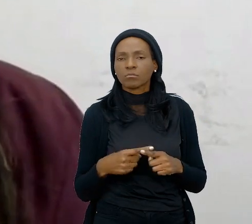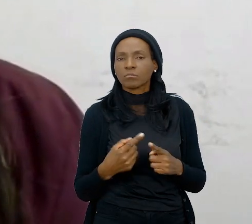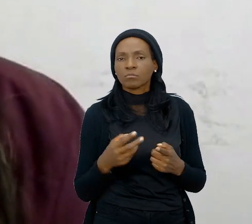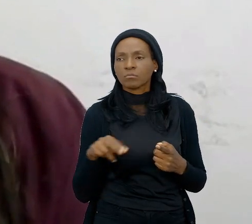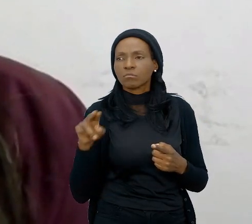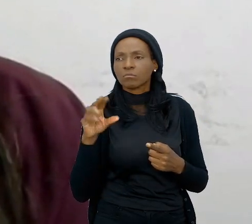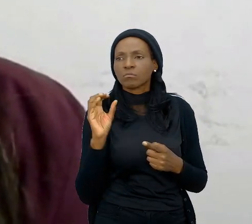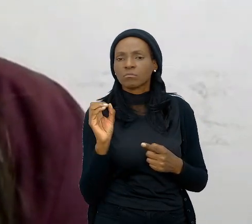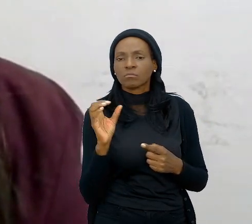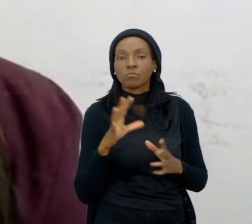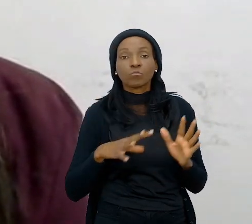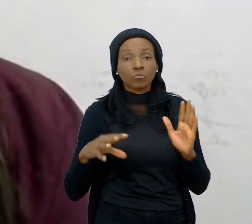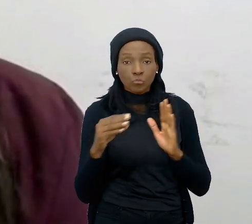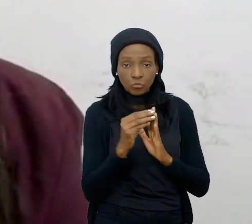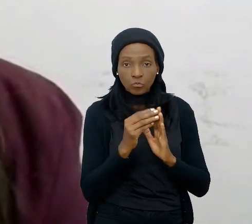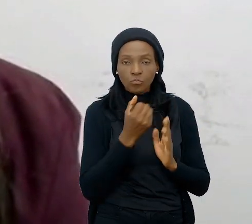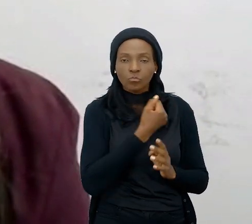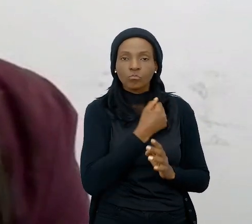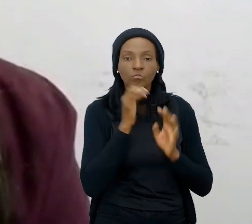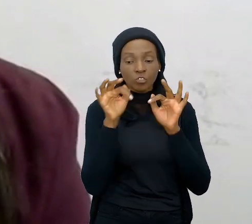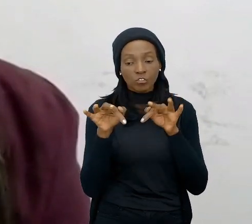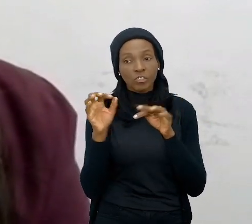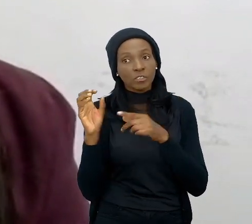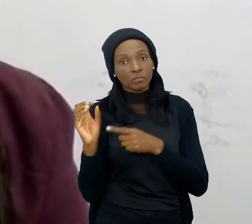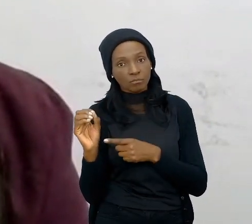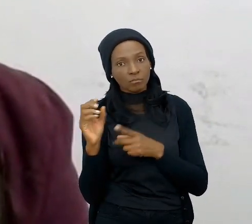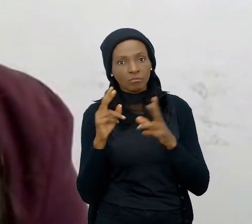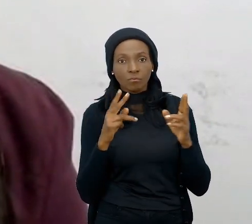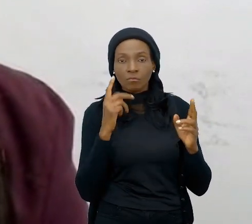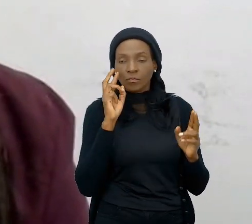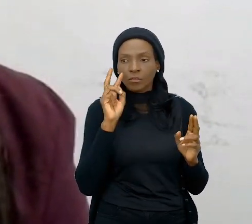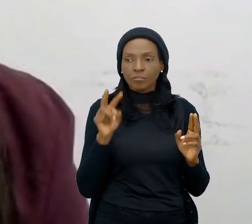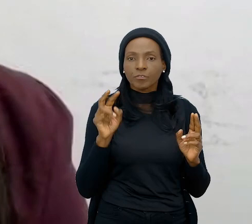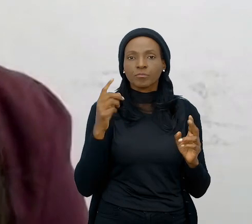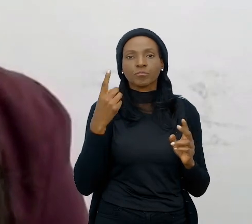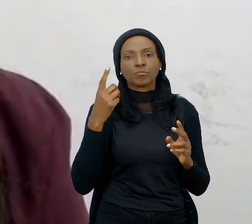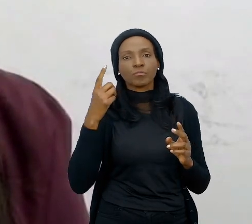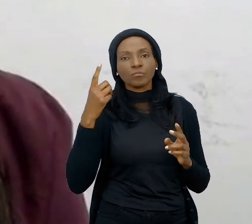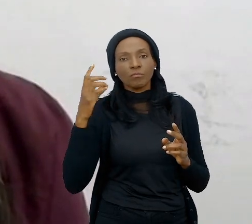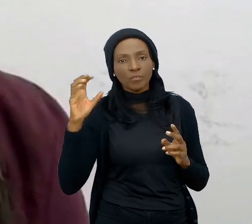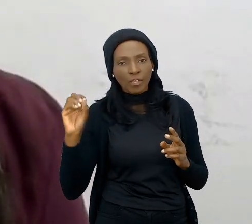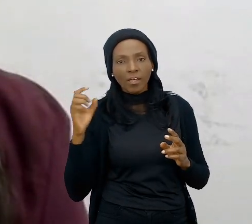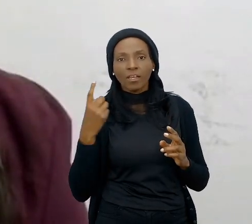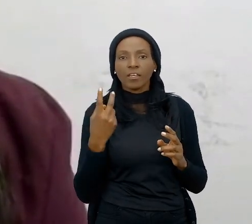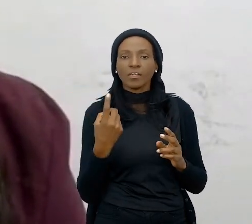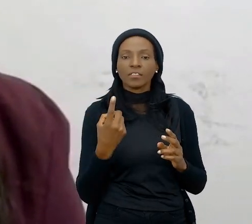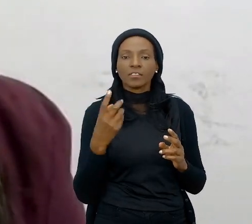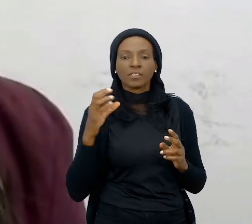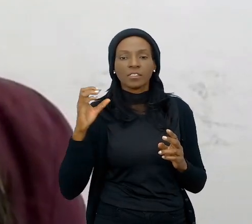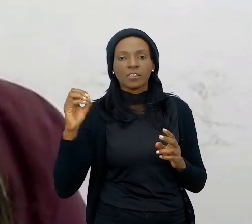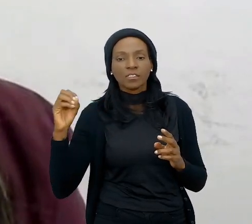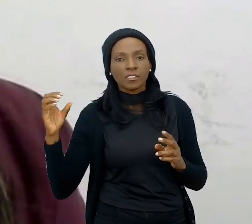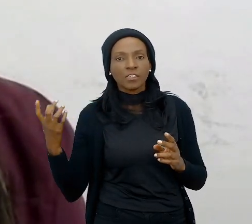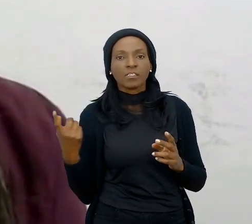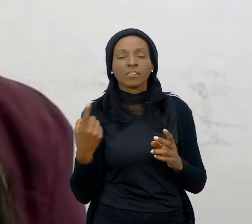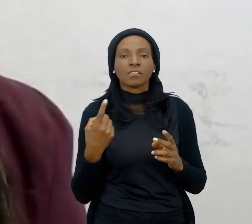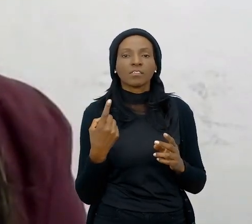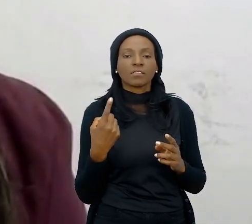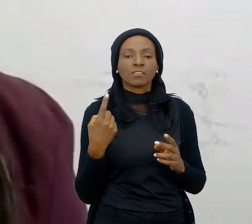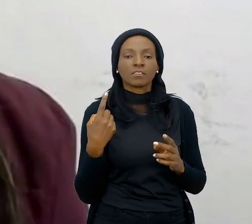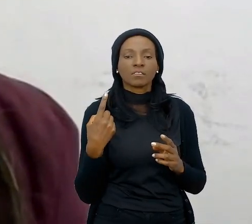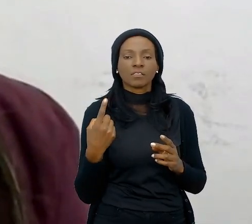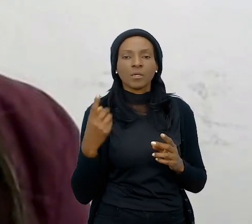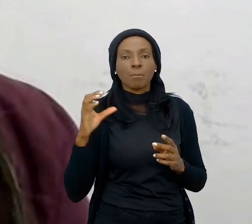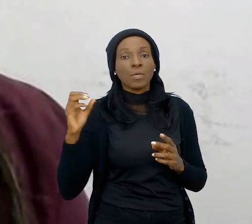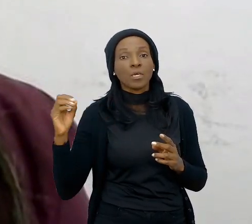Todos os números que terminam em zero, como a gente viu, incluindo as dezenas, as centenas cheias, a unidade de